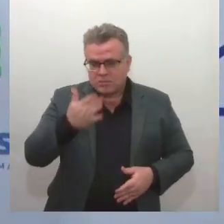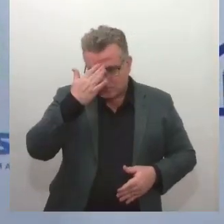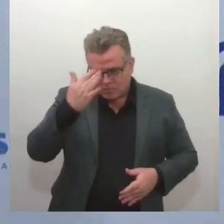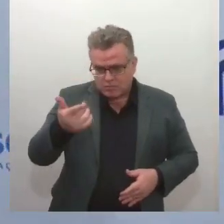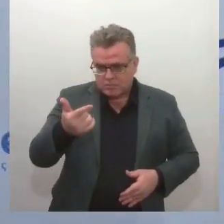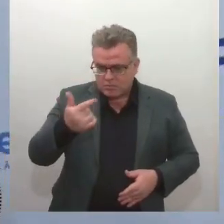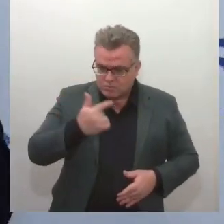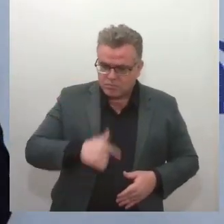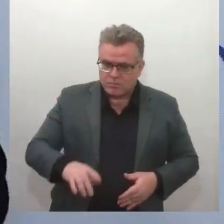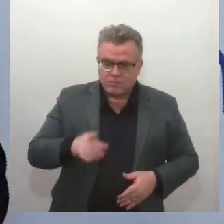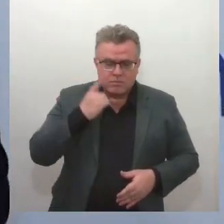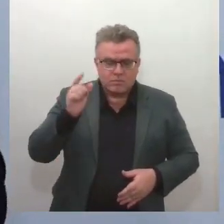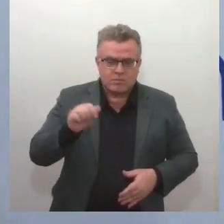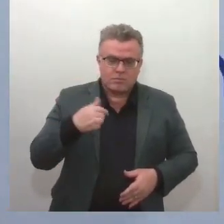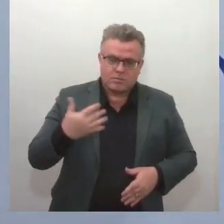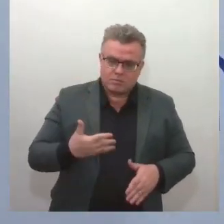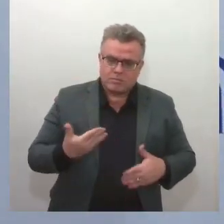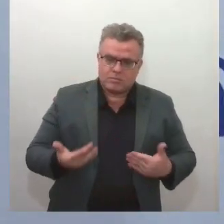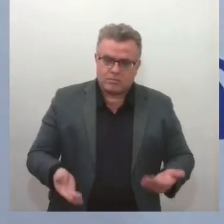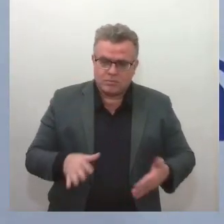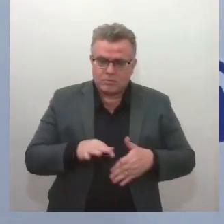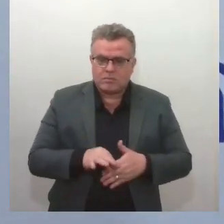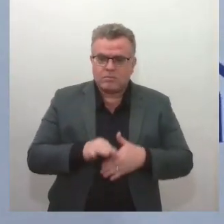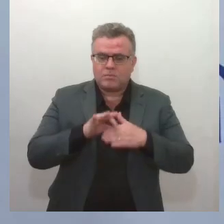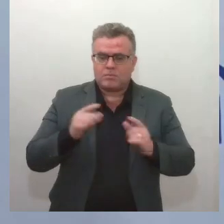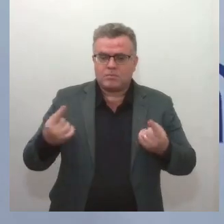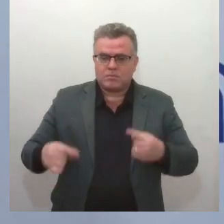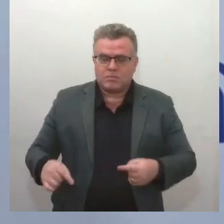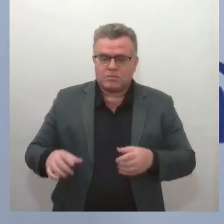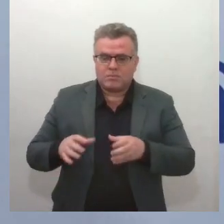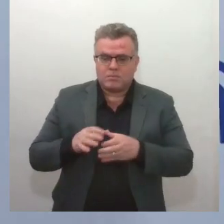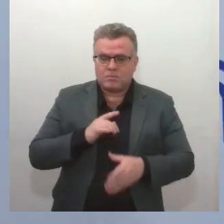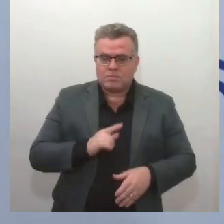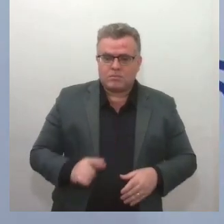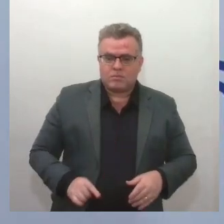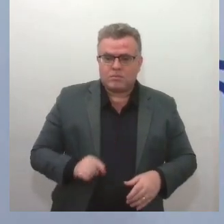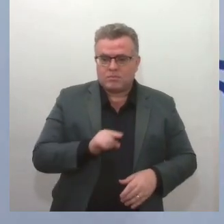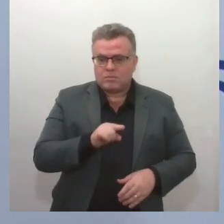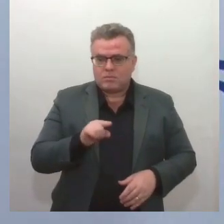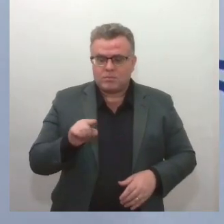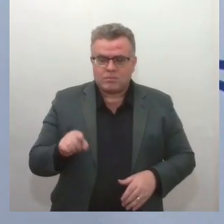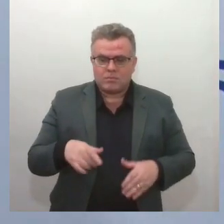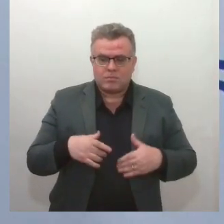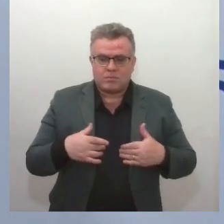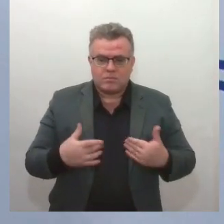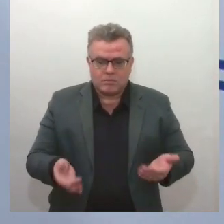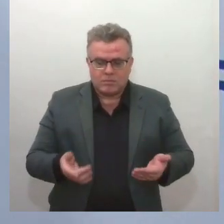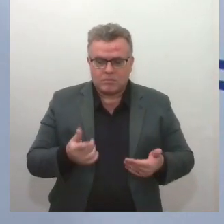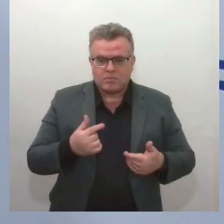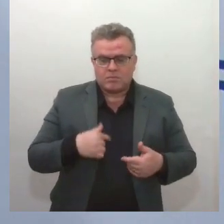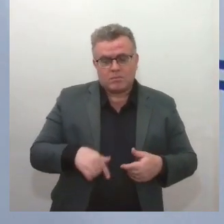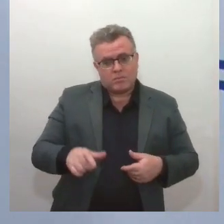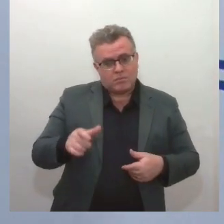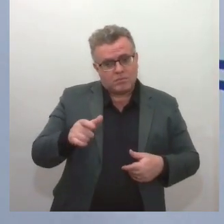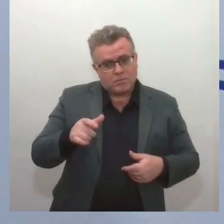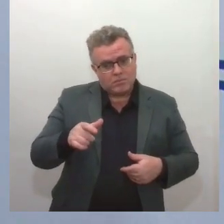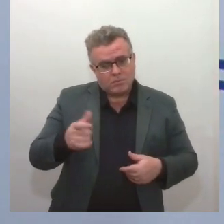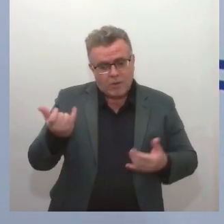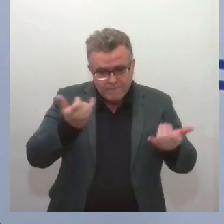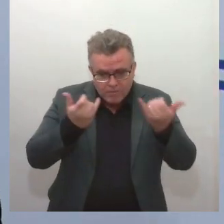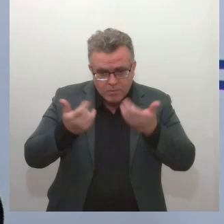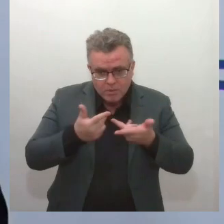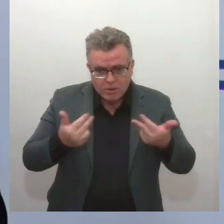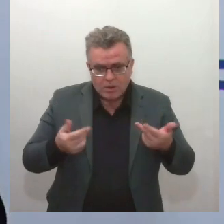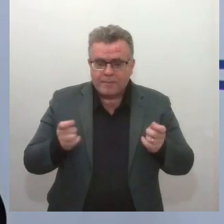líder da oposição aqui na casa. E você que quer ficar muito bem informado, também pode seguir a TV Alese pelas redes